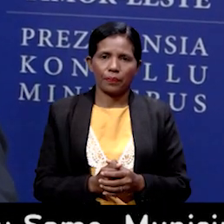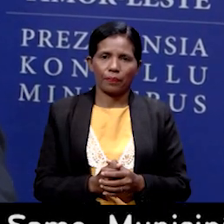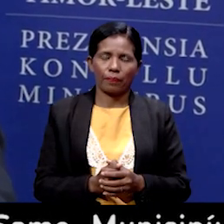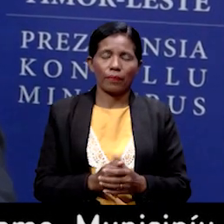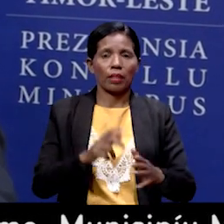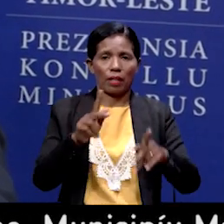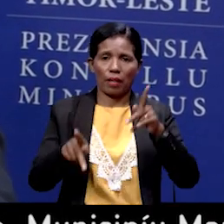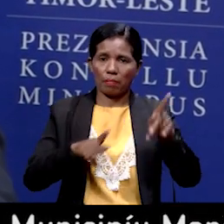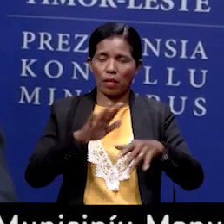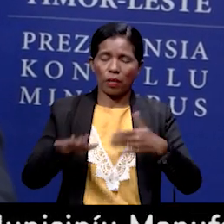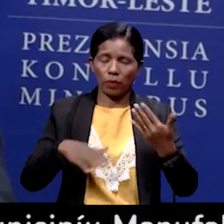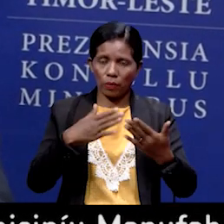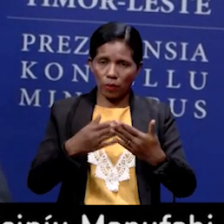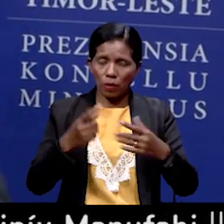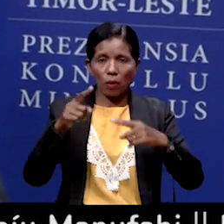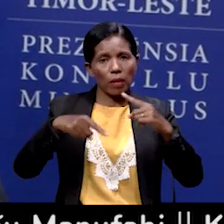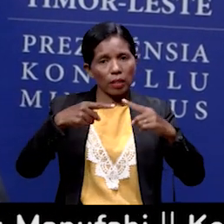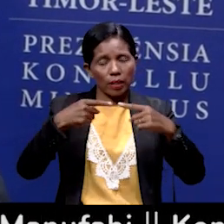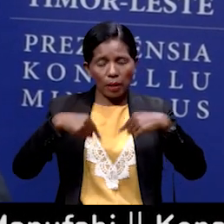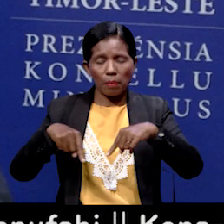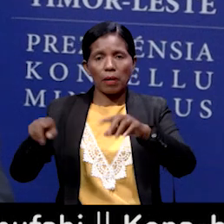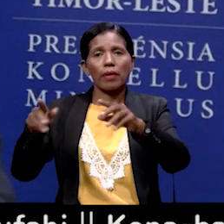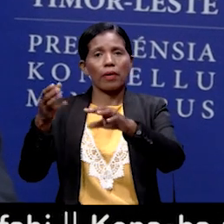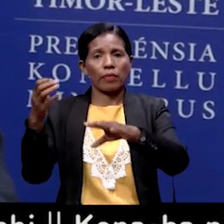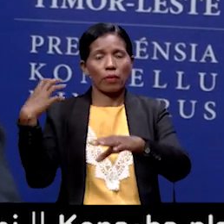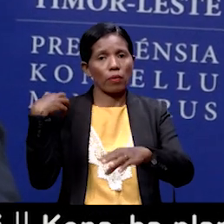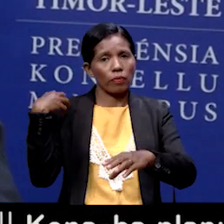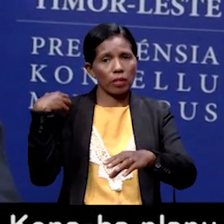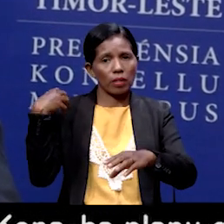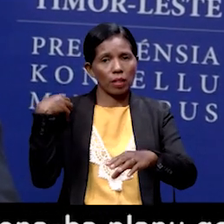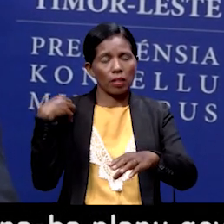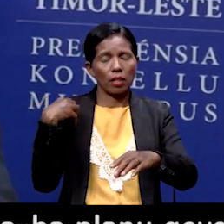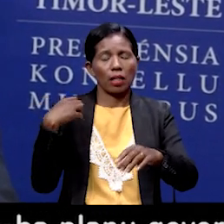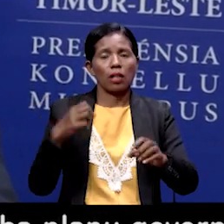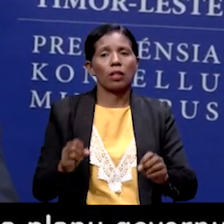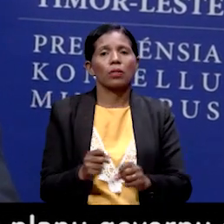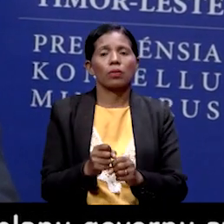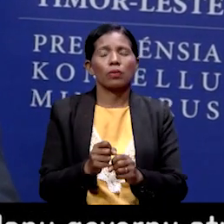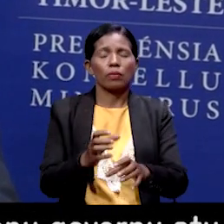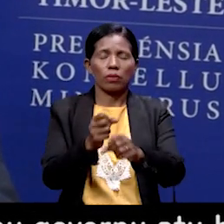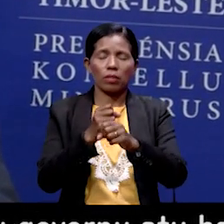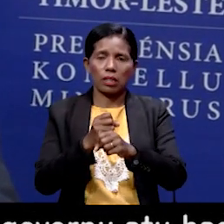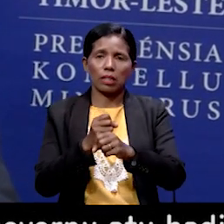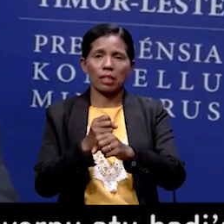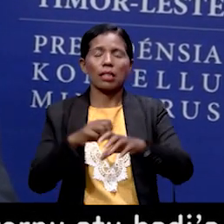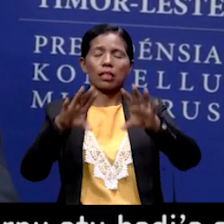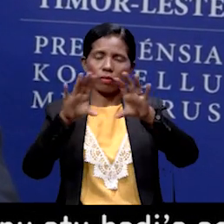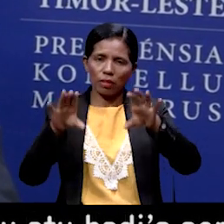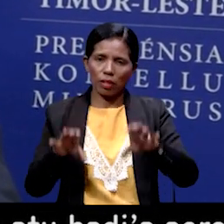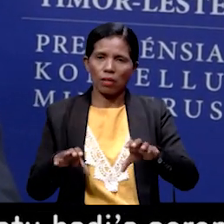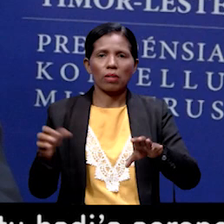cidadão sira o hira ba fatin sira tu uru surat sira neve maka for fokusi administração